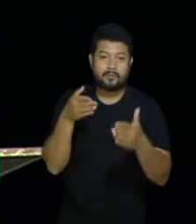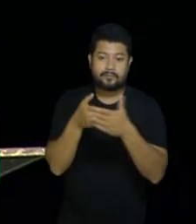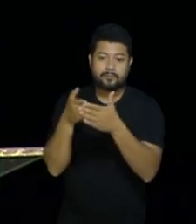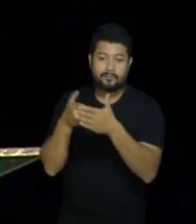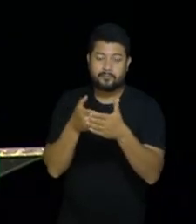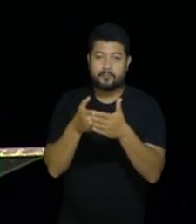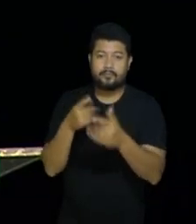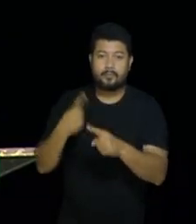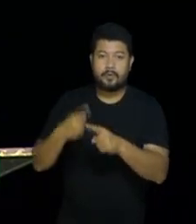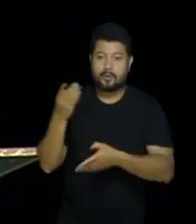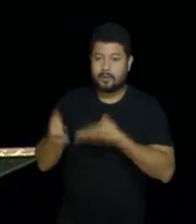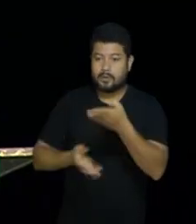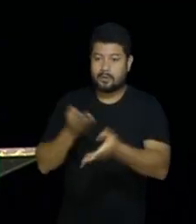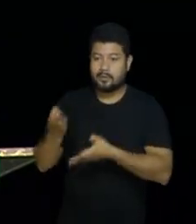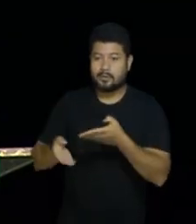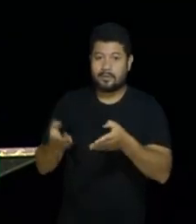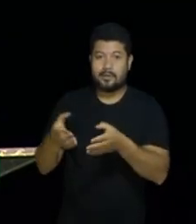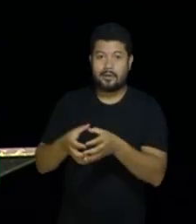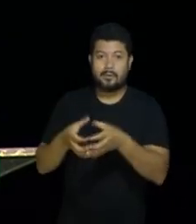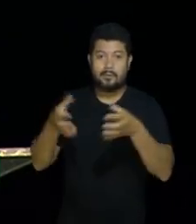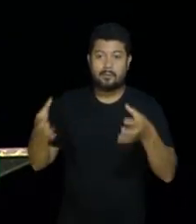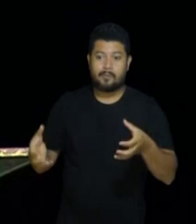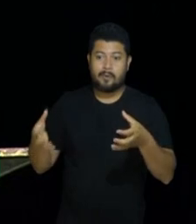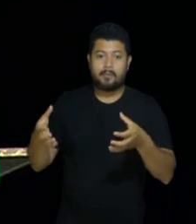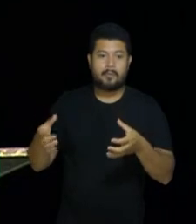atendermos majoritariamente o SUS.